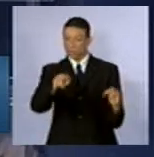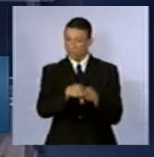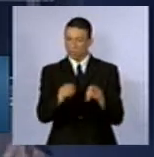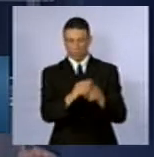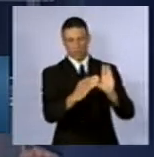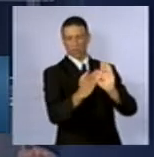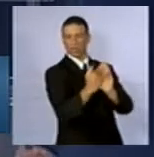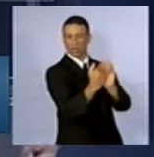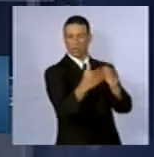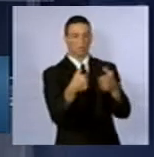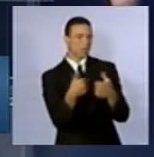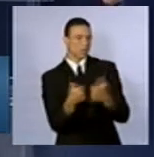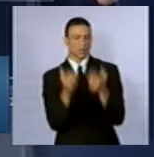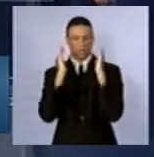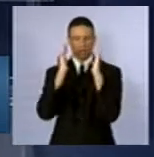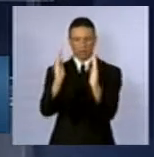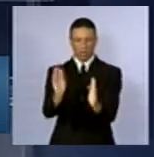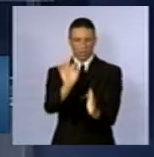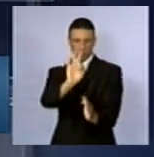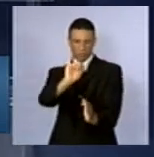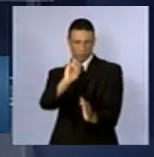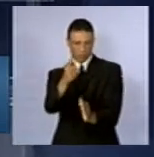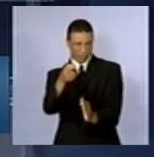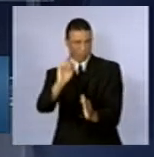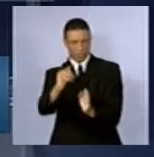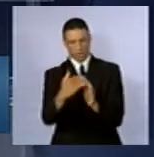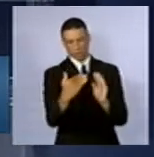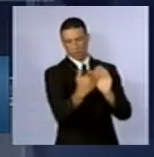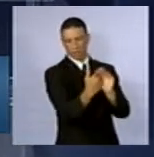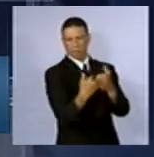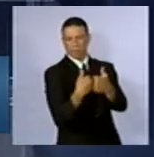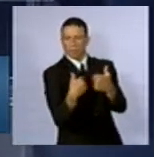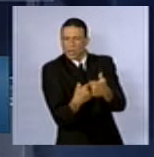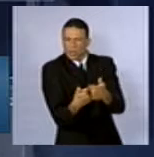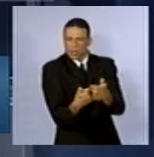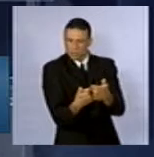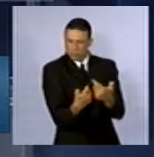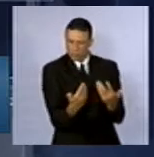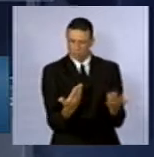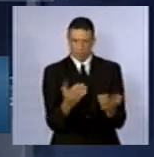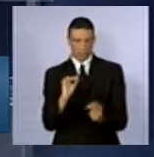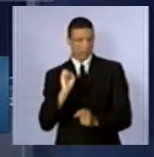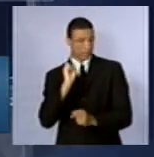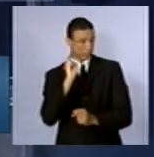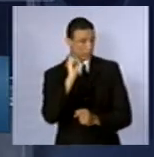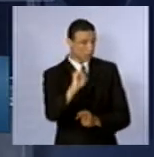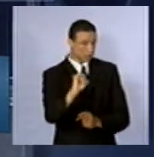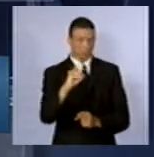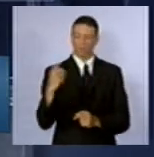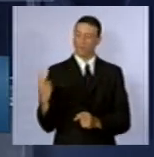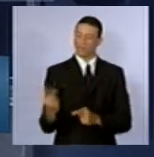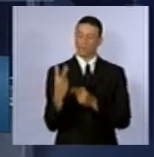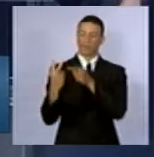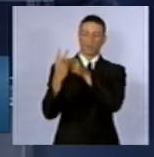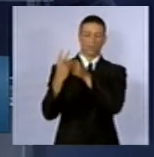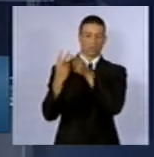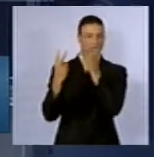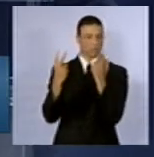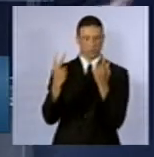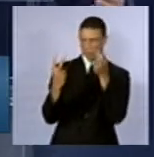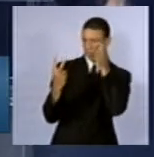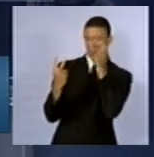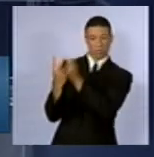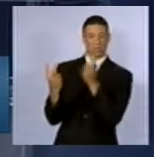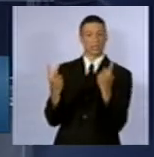do limite da faixa então a questão é se esse valor for adotado por exemplo por uma preocupação